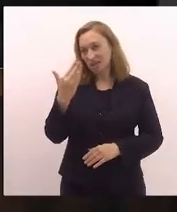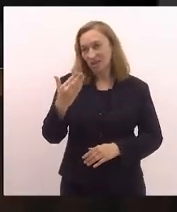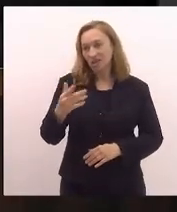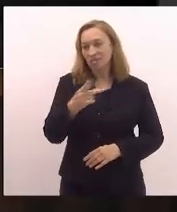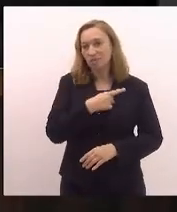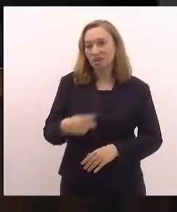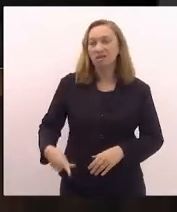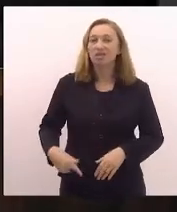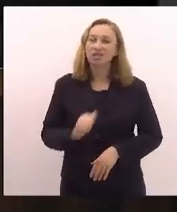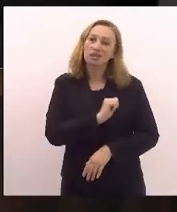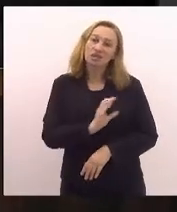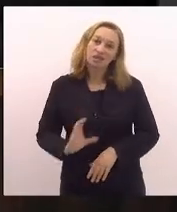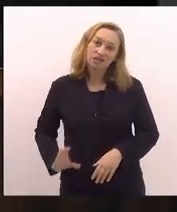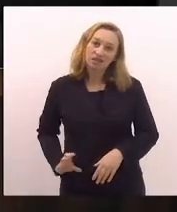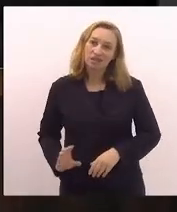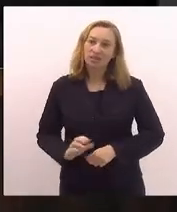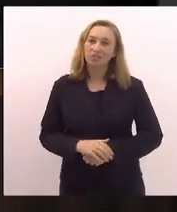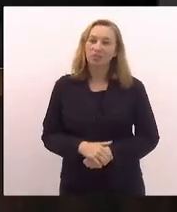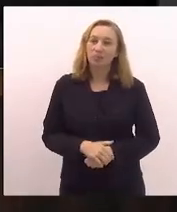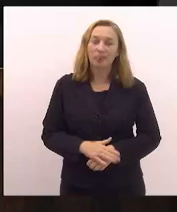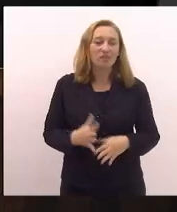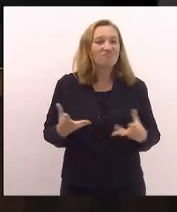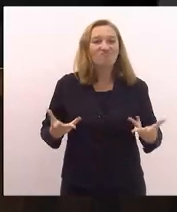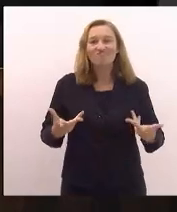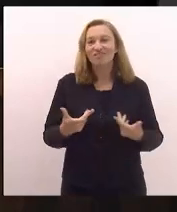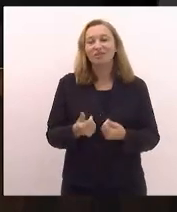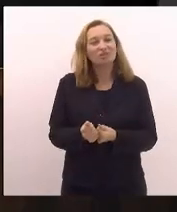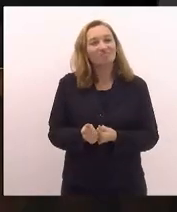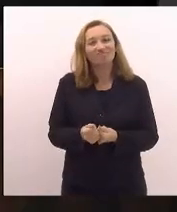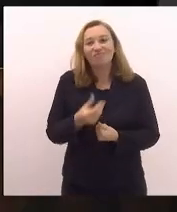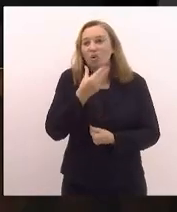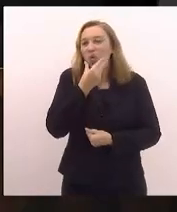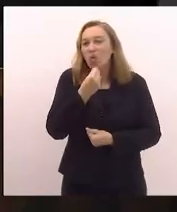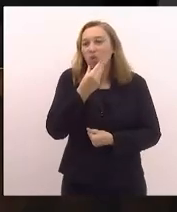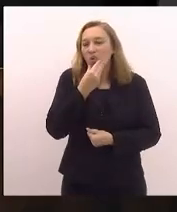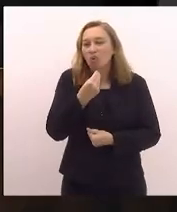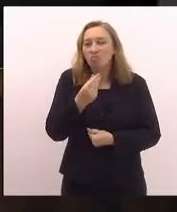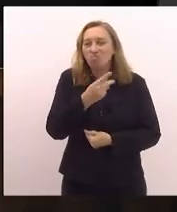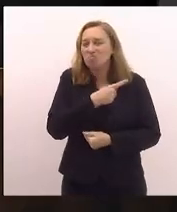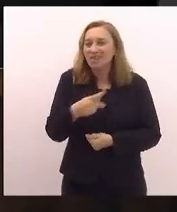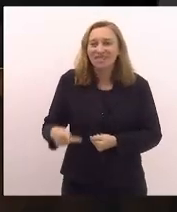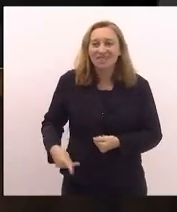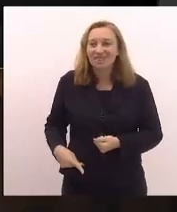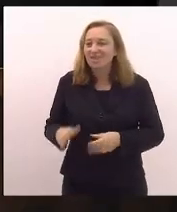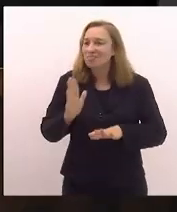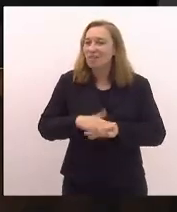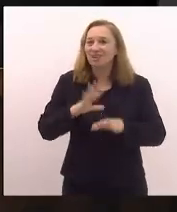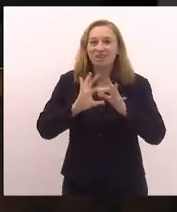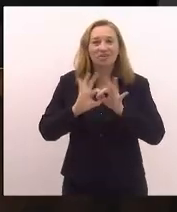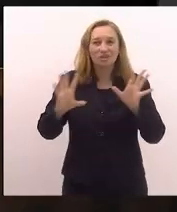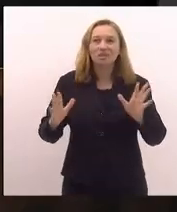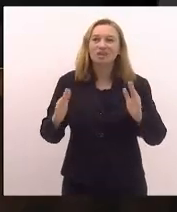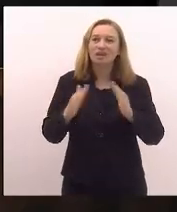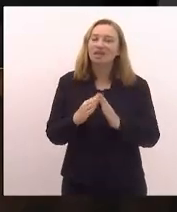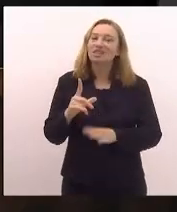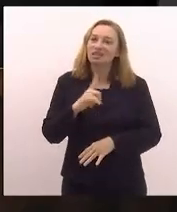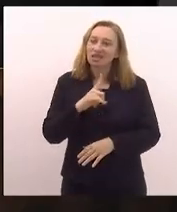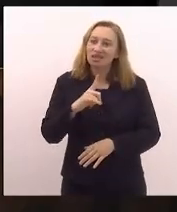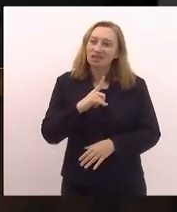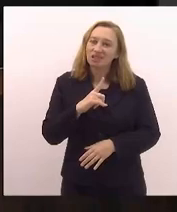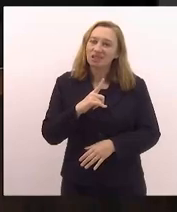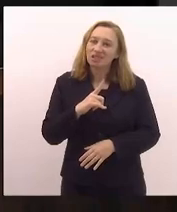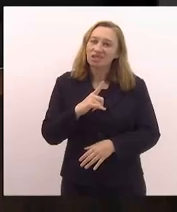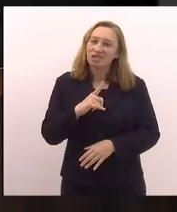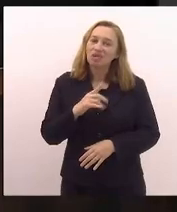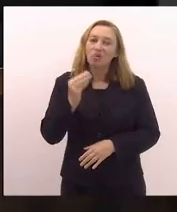presidente André Siciliano, que é magnífico, é um homem, é um presidente, o mais democrático que essa casa já teve, e que